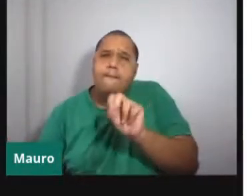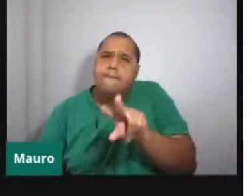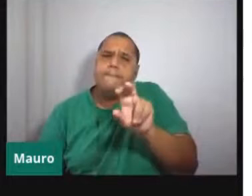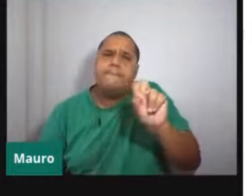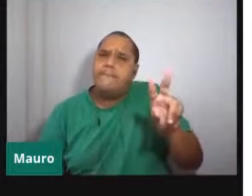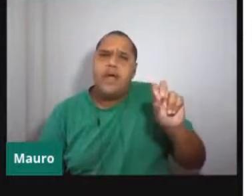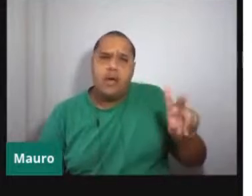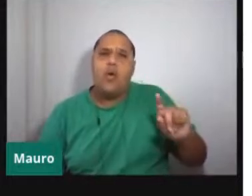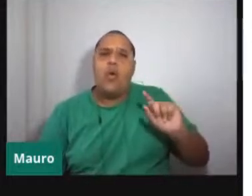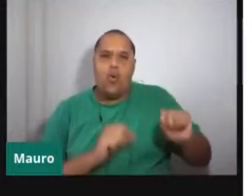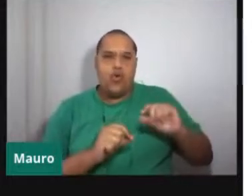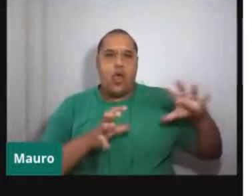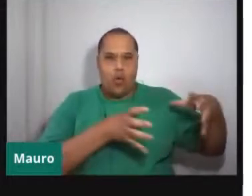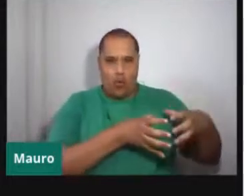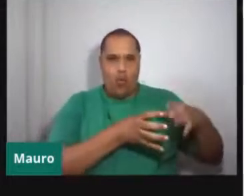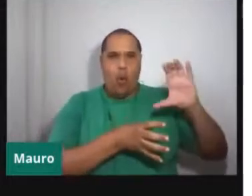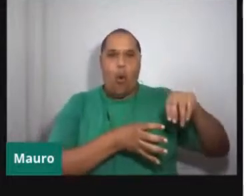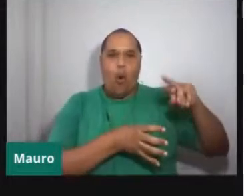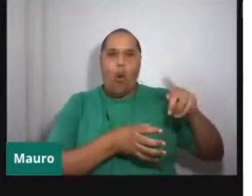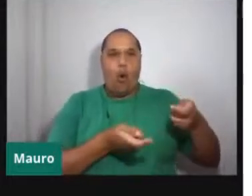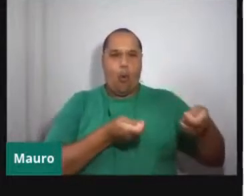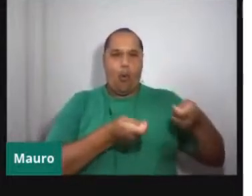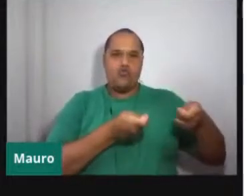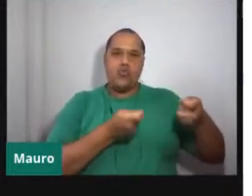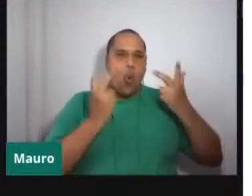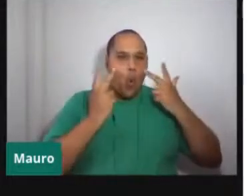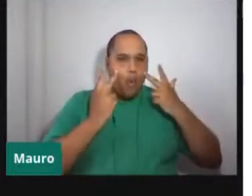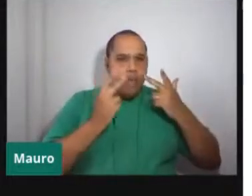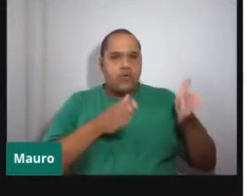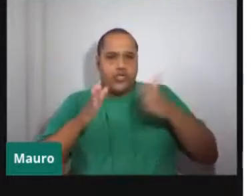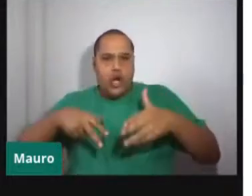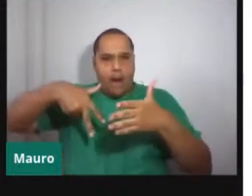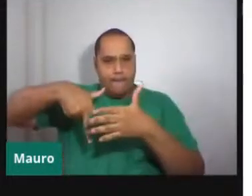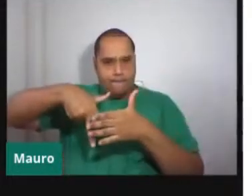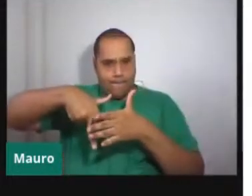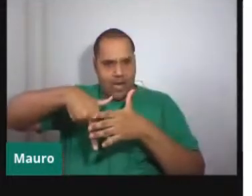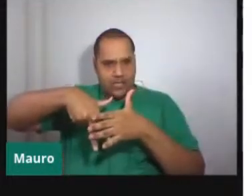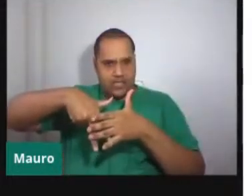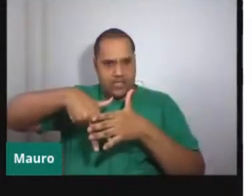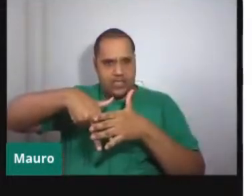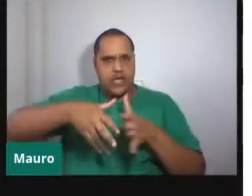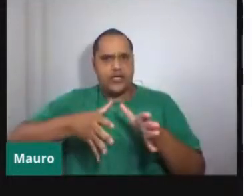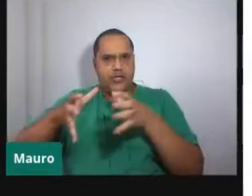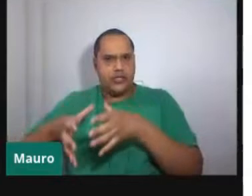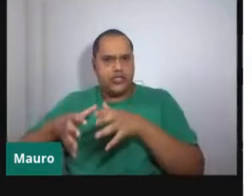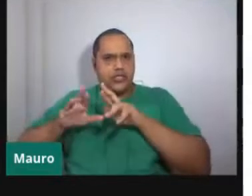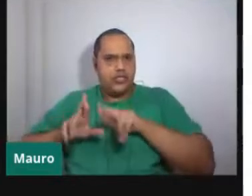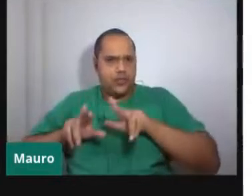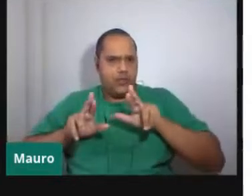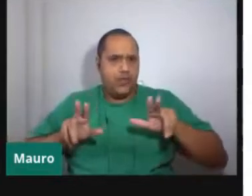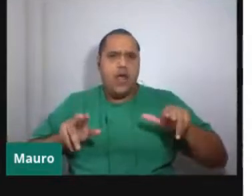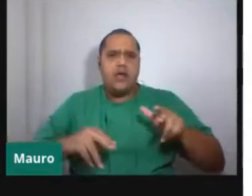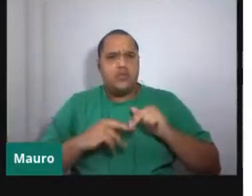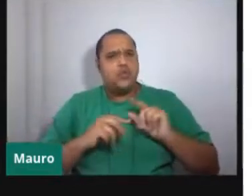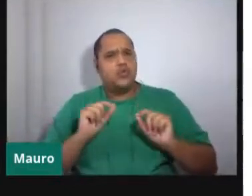de controles a pacientes, mas você tem uma gama, tanto os controles são muito variáveis entre si, e